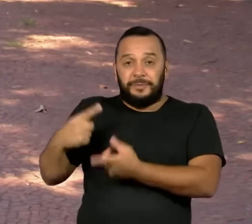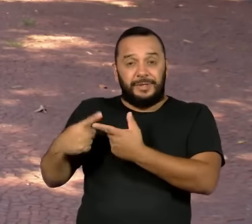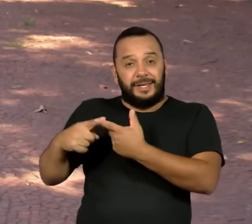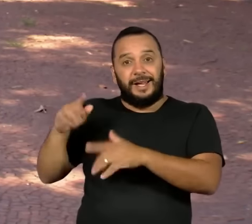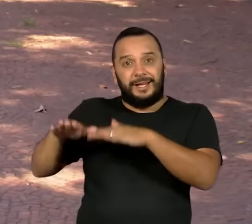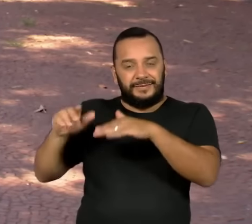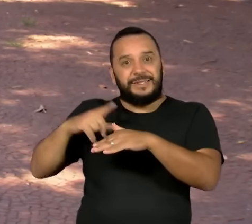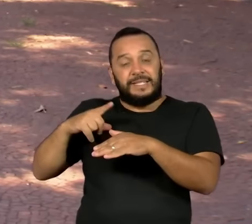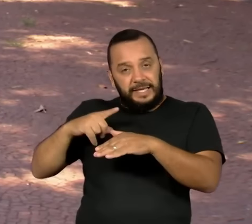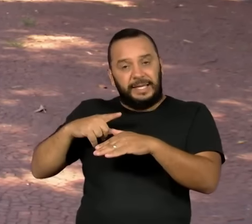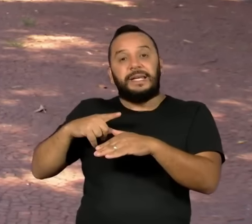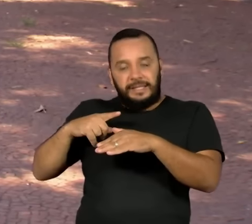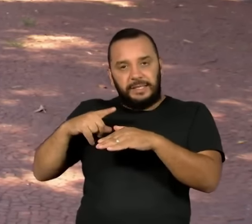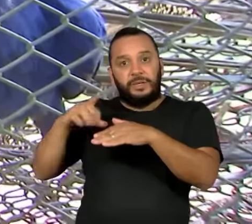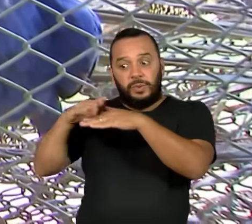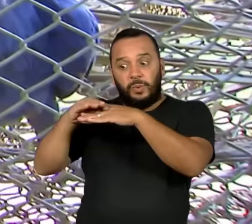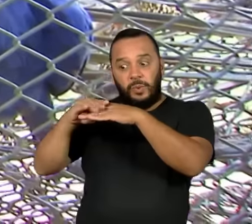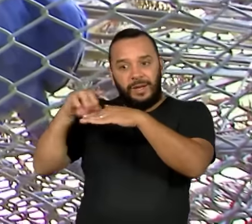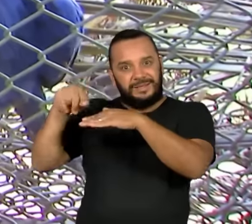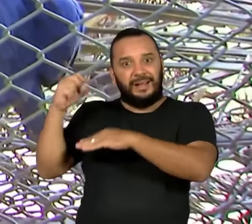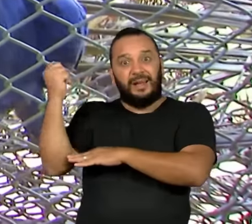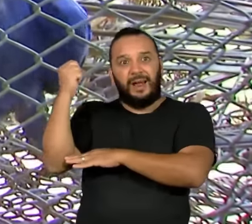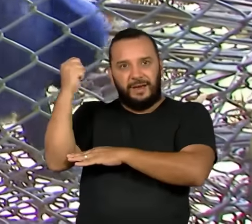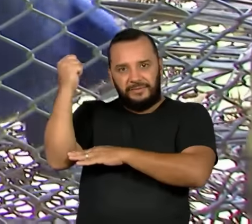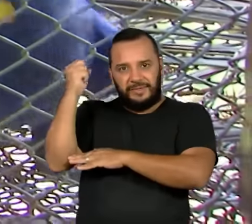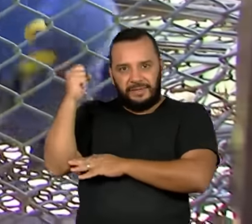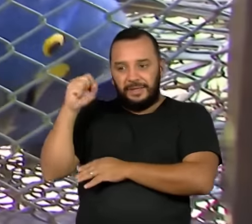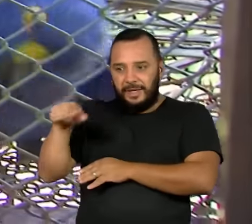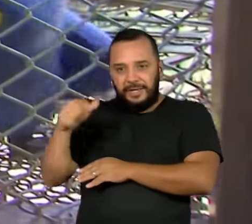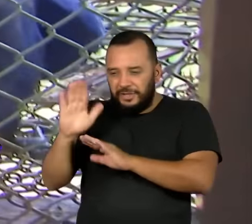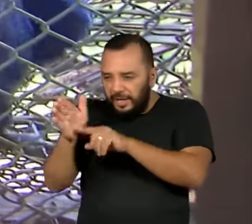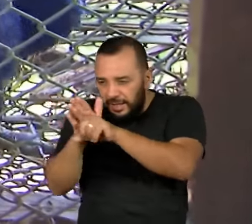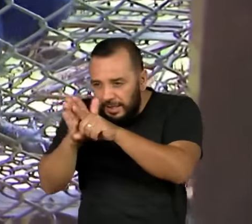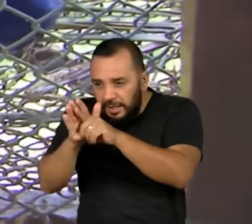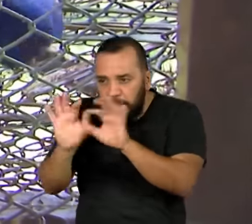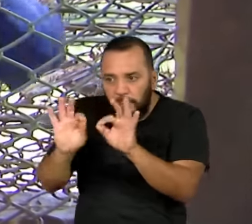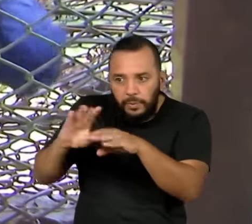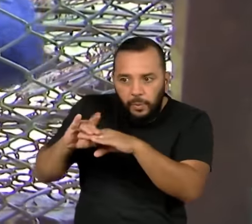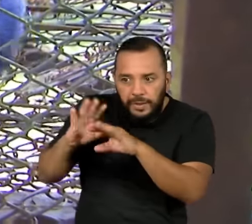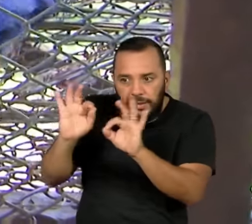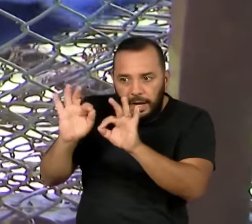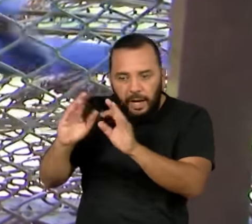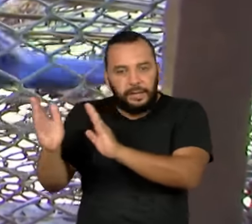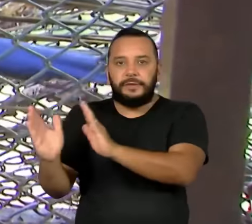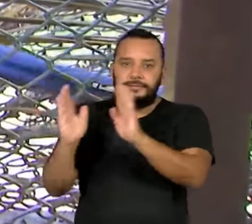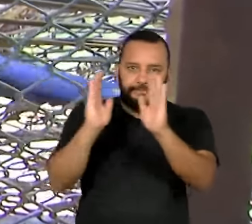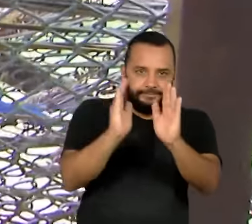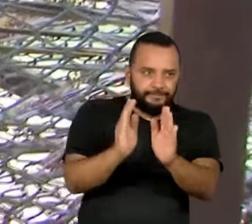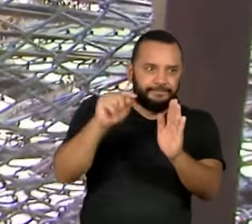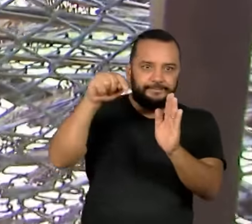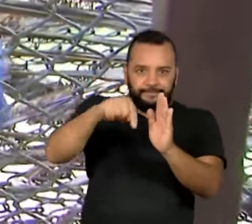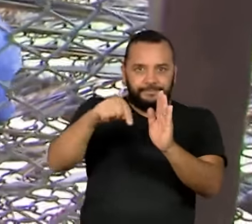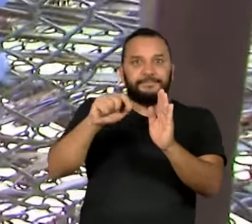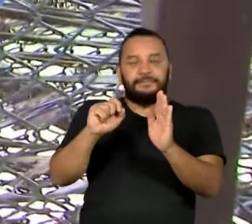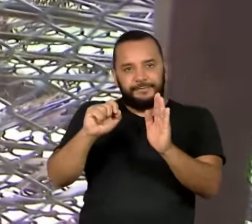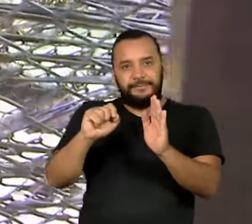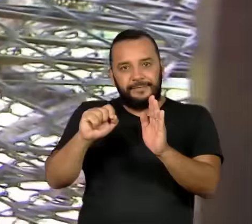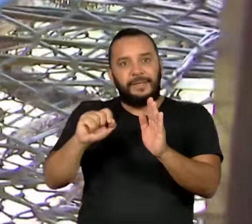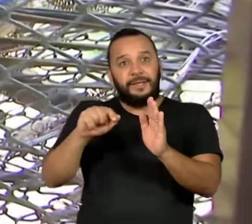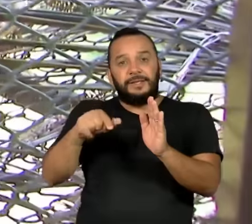muito sérias para as aves da natureza. Quando essa ave ultrapassa essa primeira barreira, ela passa por um segundo momento, que é o momento da